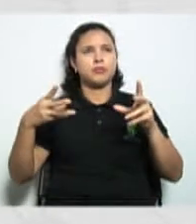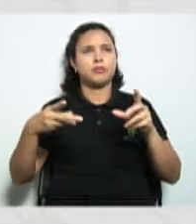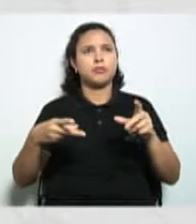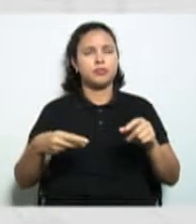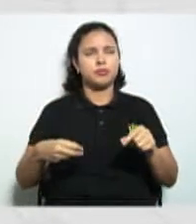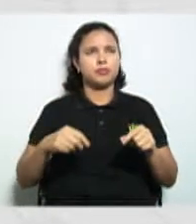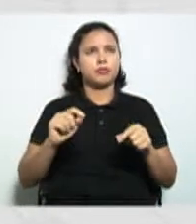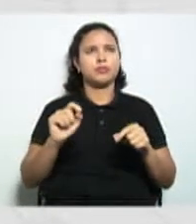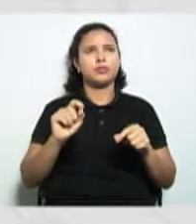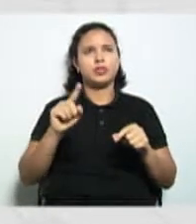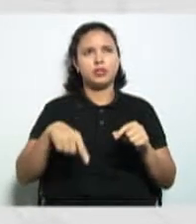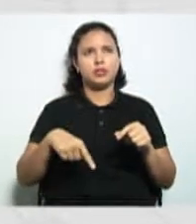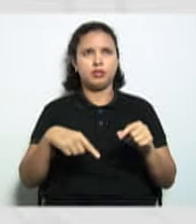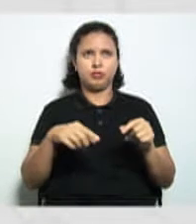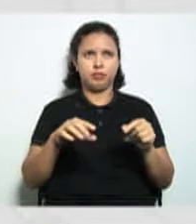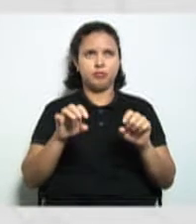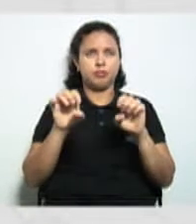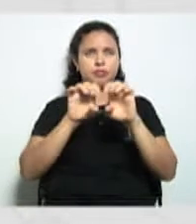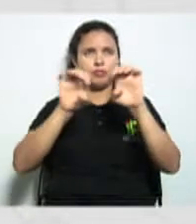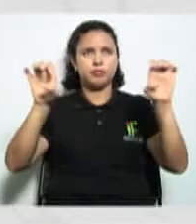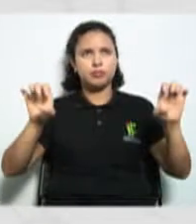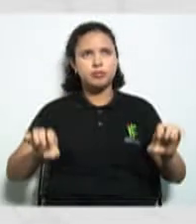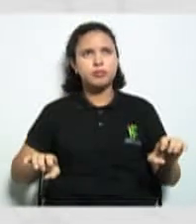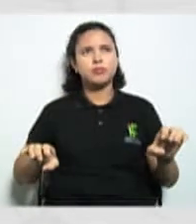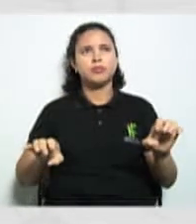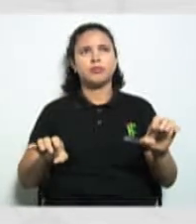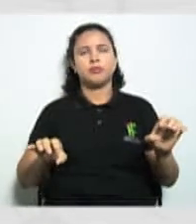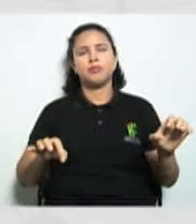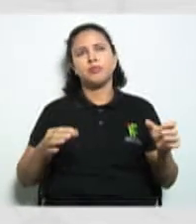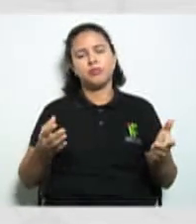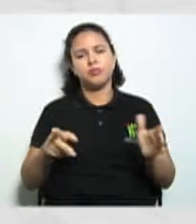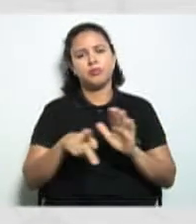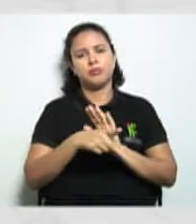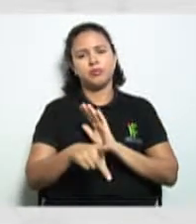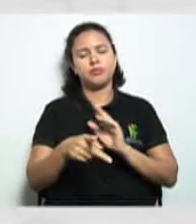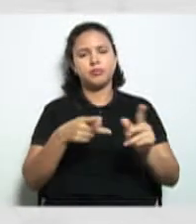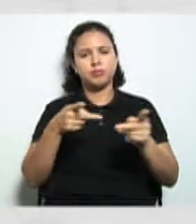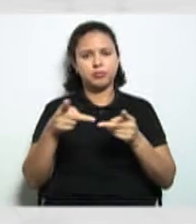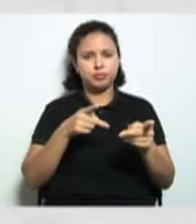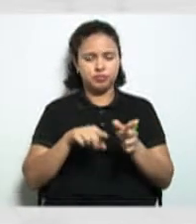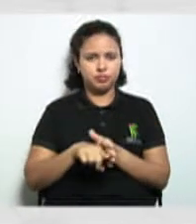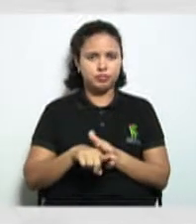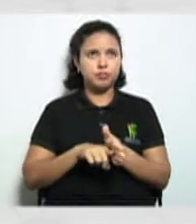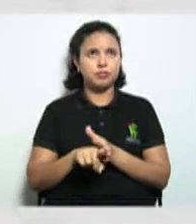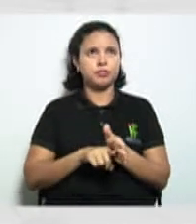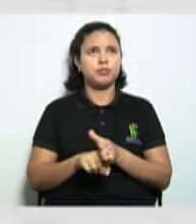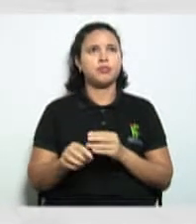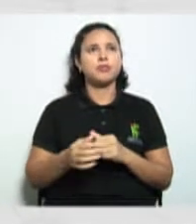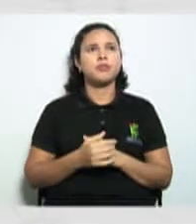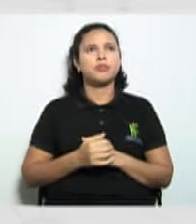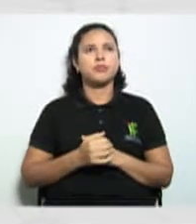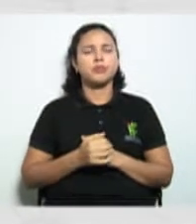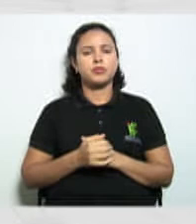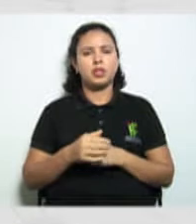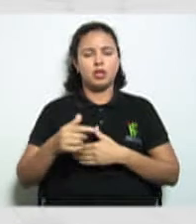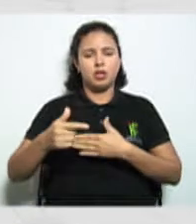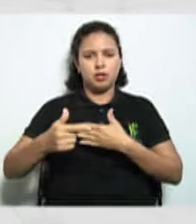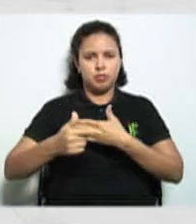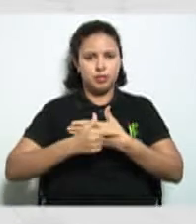sobre a formatação, que é essa norma brasileira. Então, olha só, papel